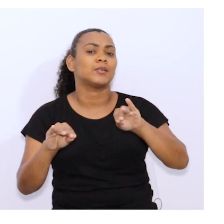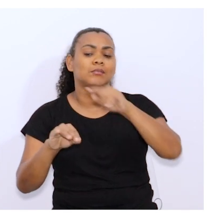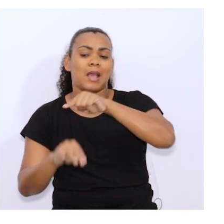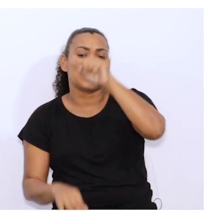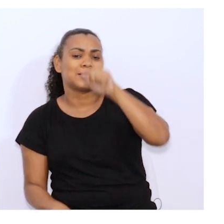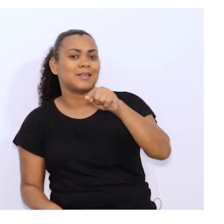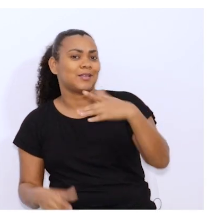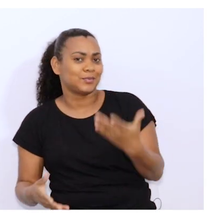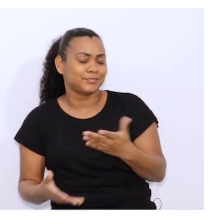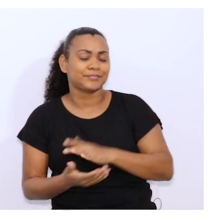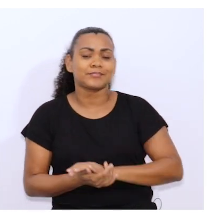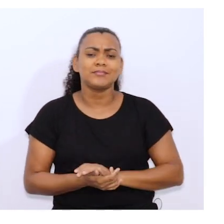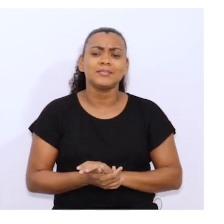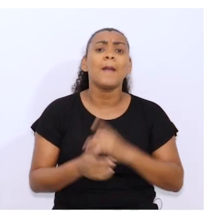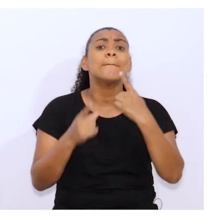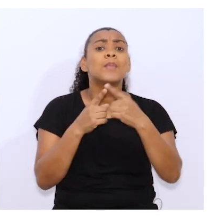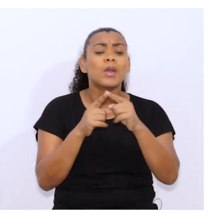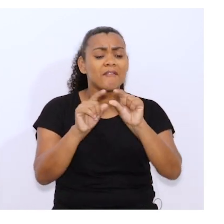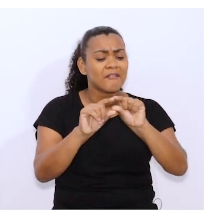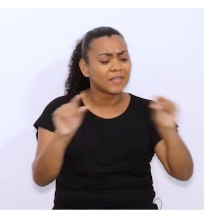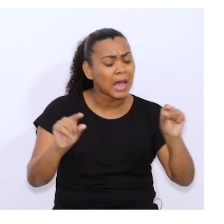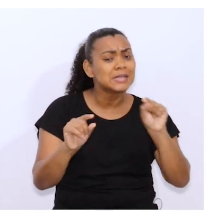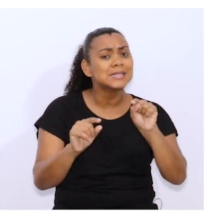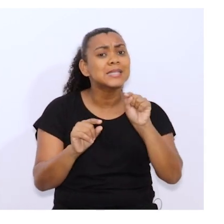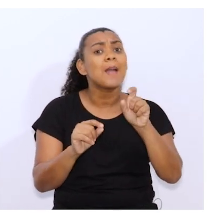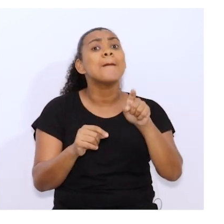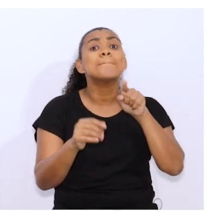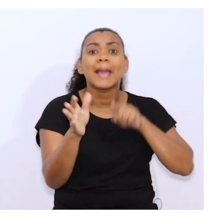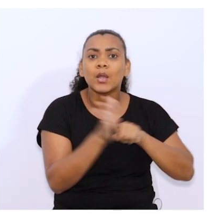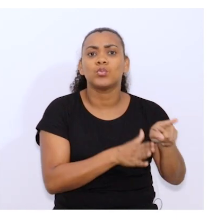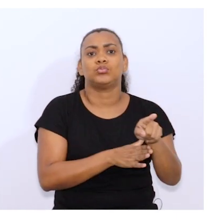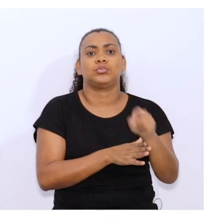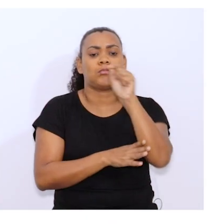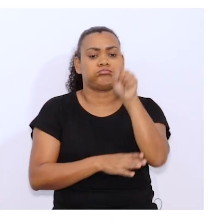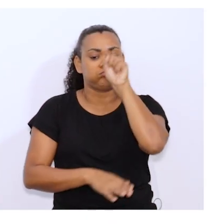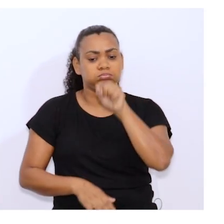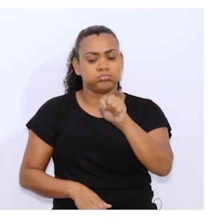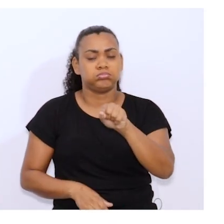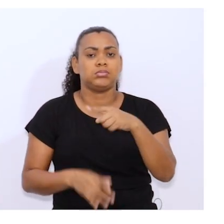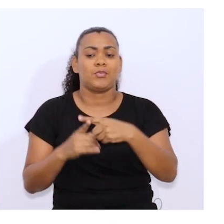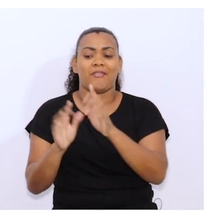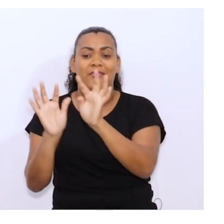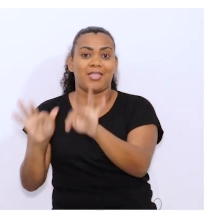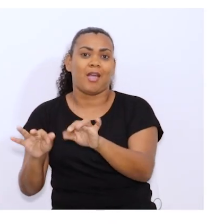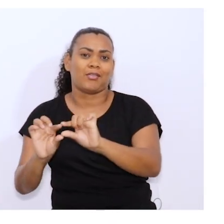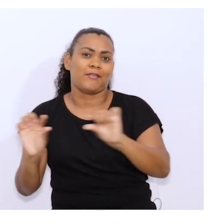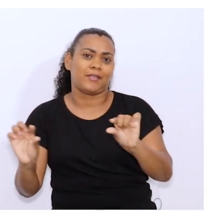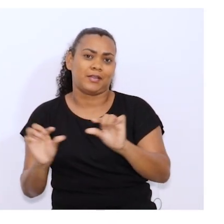com acento, porque esta é uma frase interrogativa e o porquê está no término dessa frase.